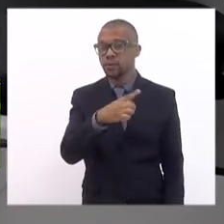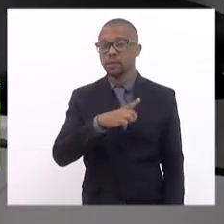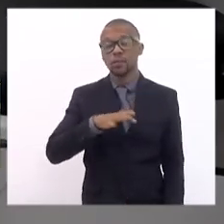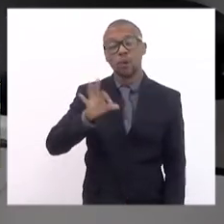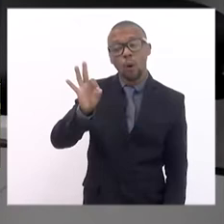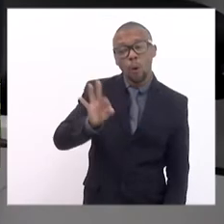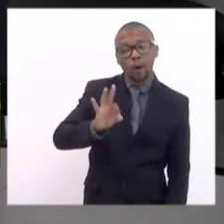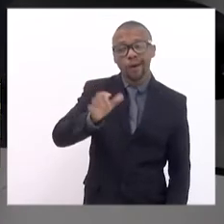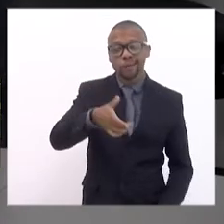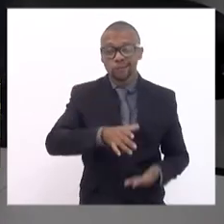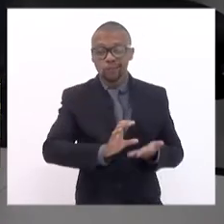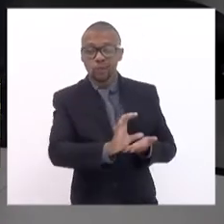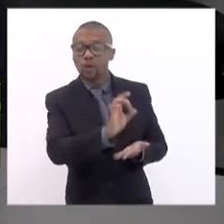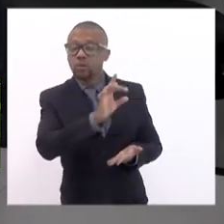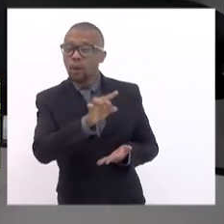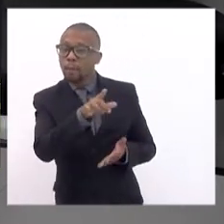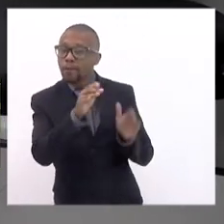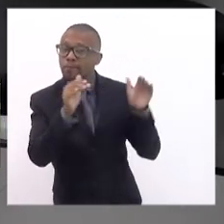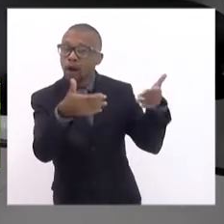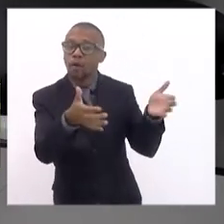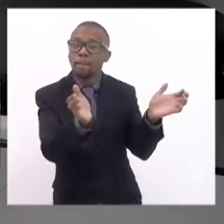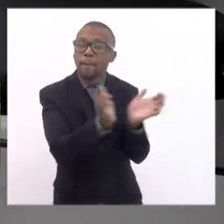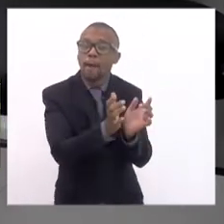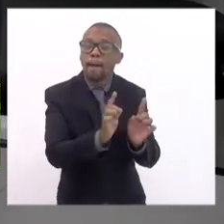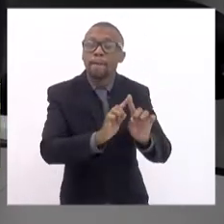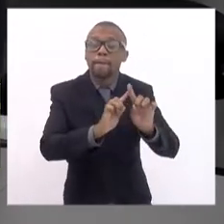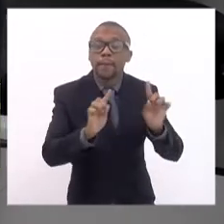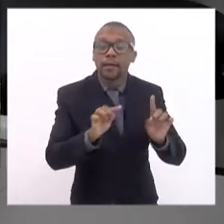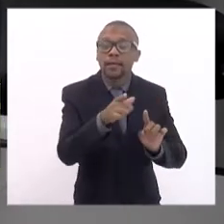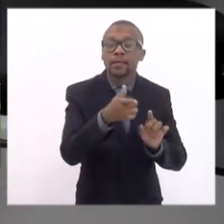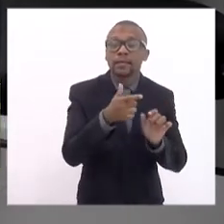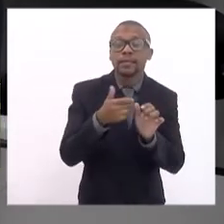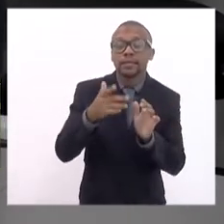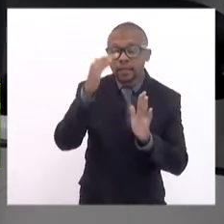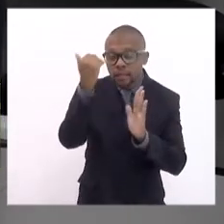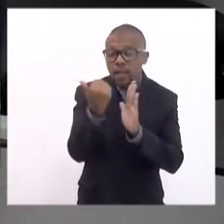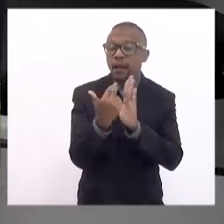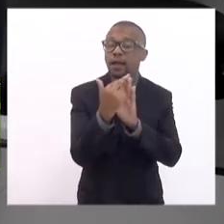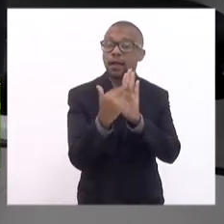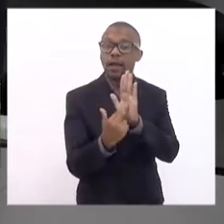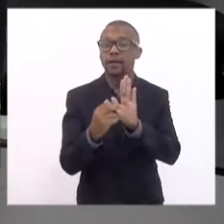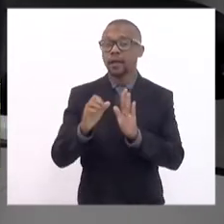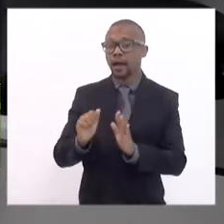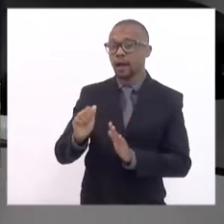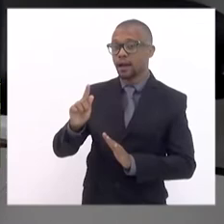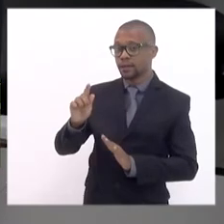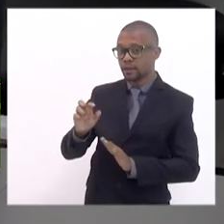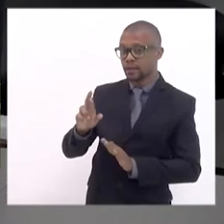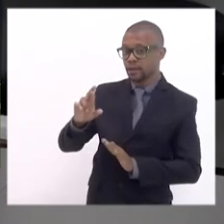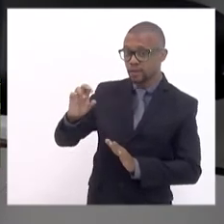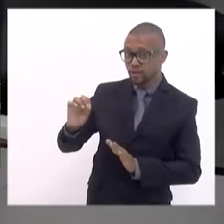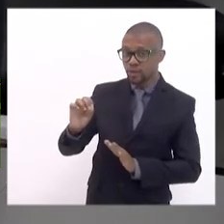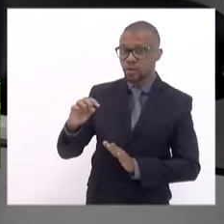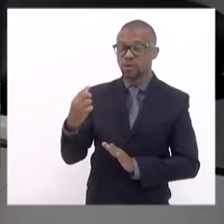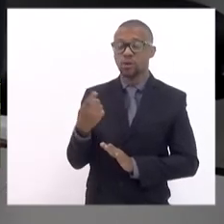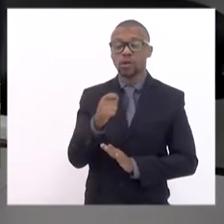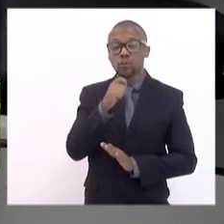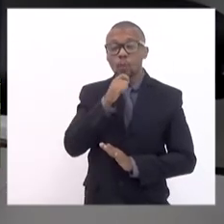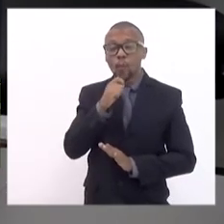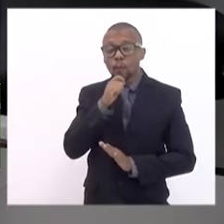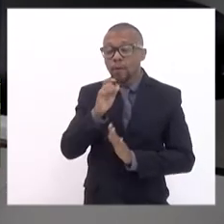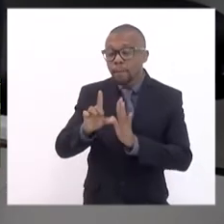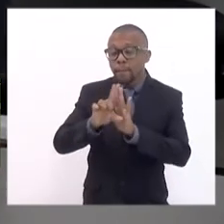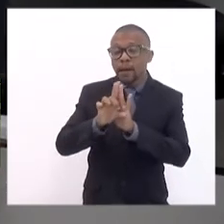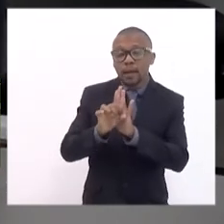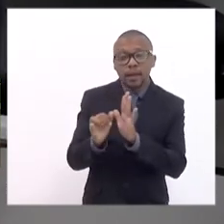atende. Só que ela segue as regras da AGRIO, porque a gente não tem uma lei específica que flexibilize para o segmento